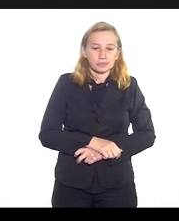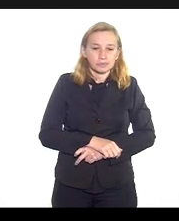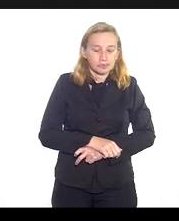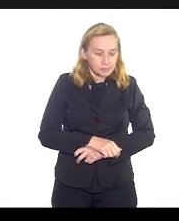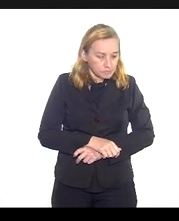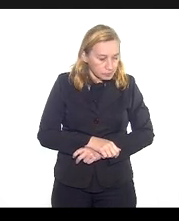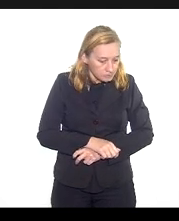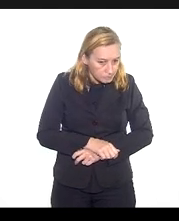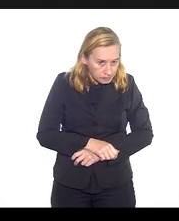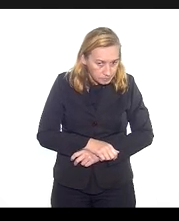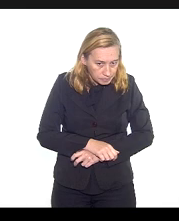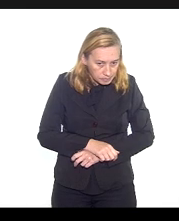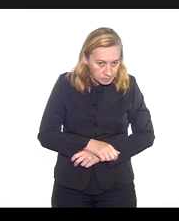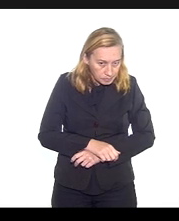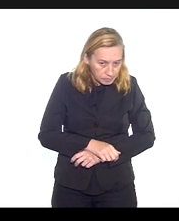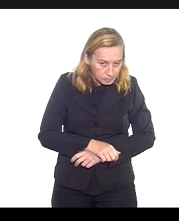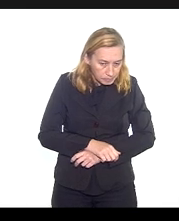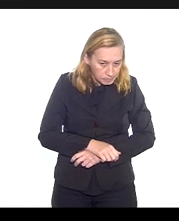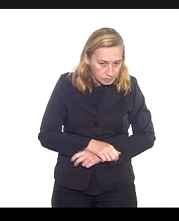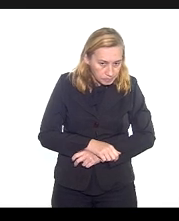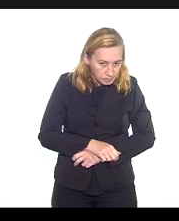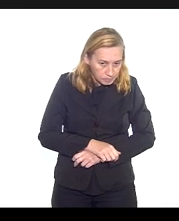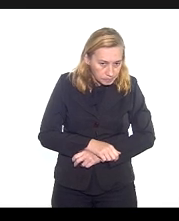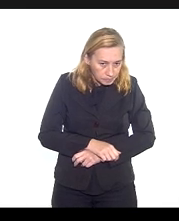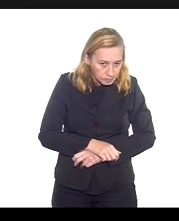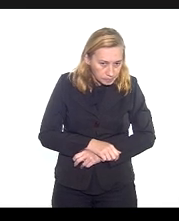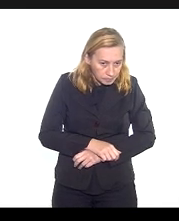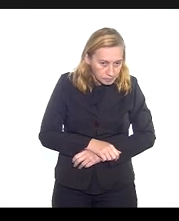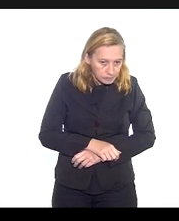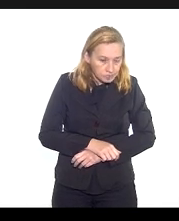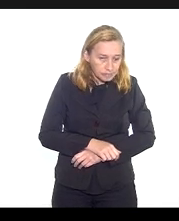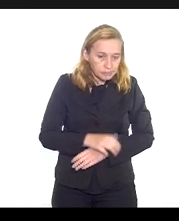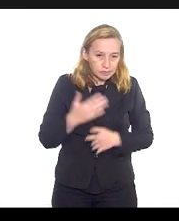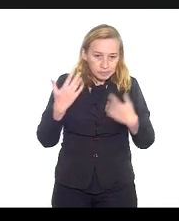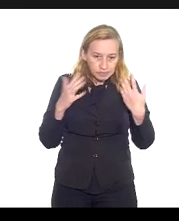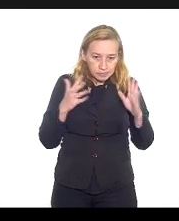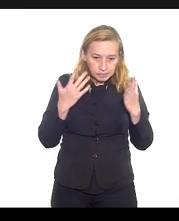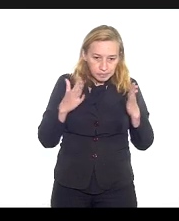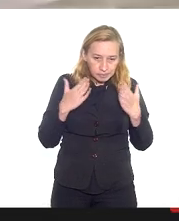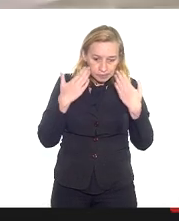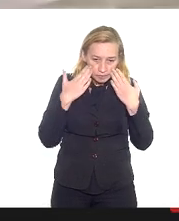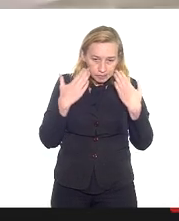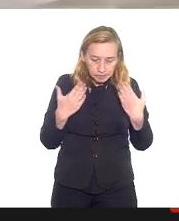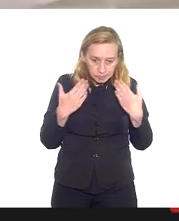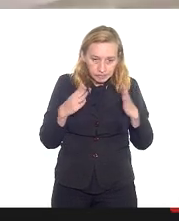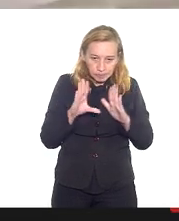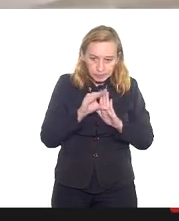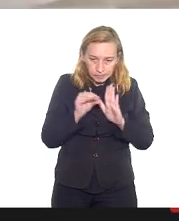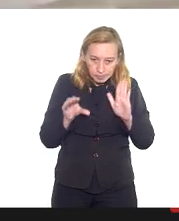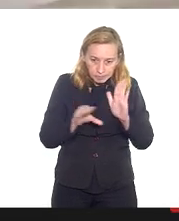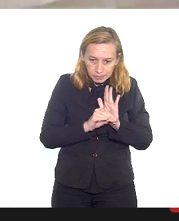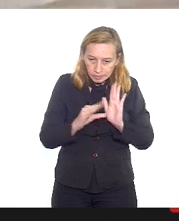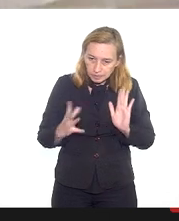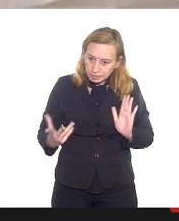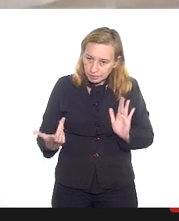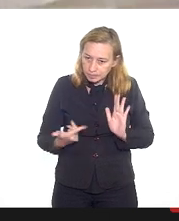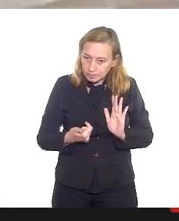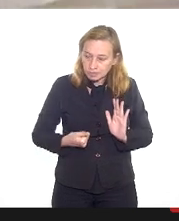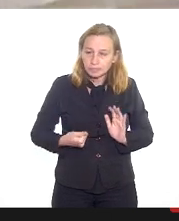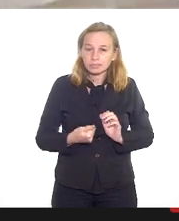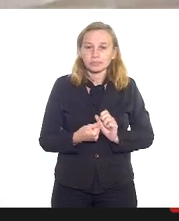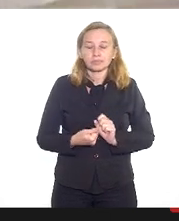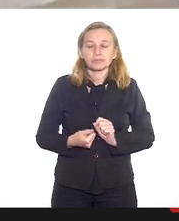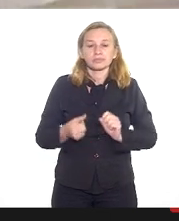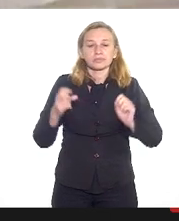Paulo, primeiro eu já aí a apresentação, o conteúdo, a qualidade do